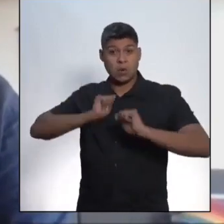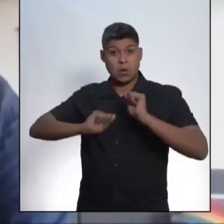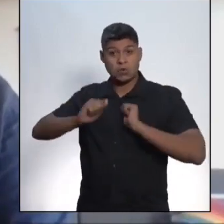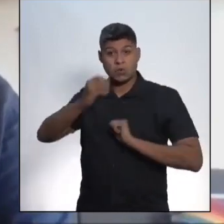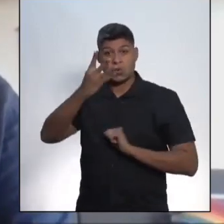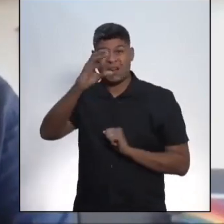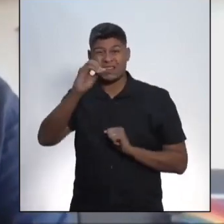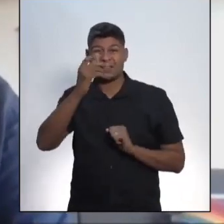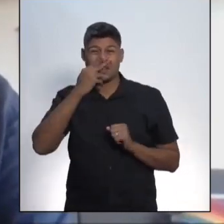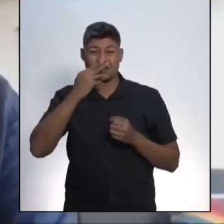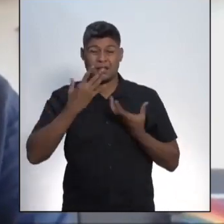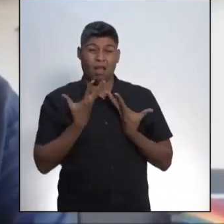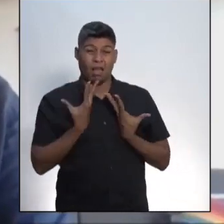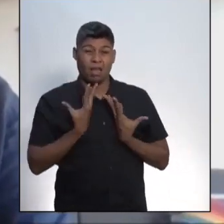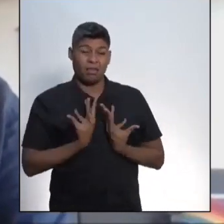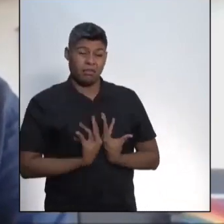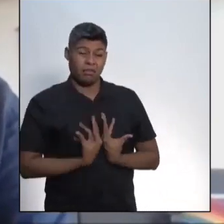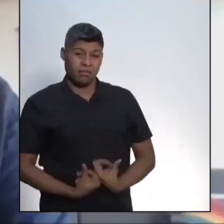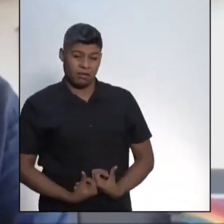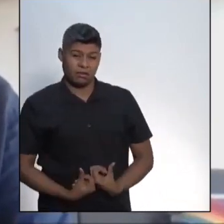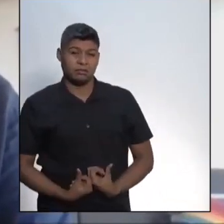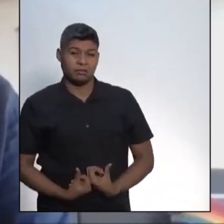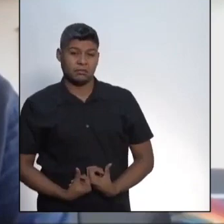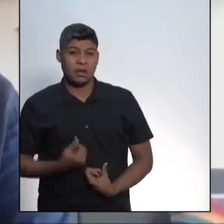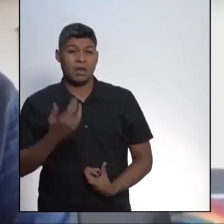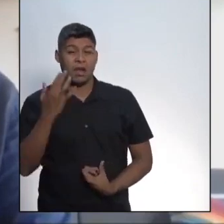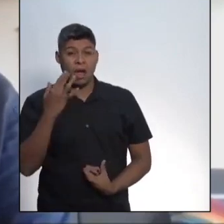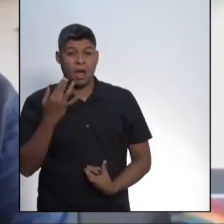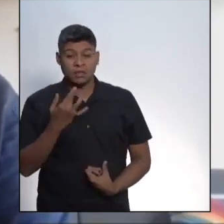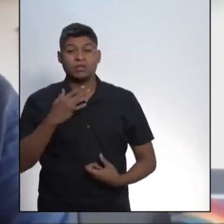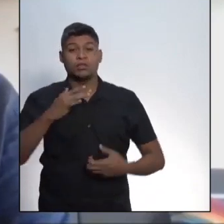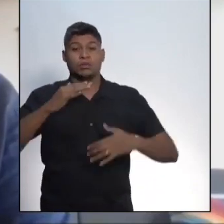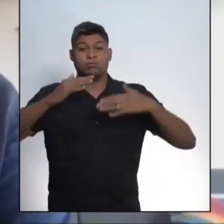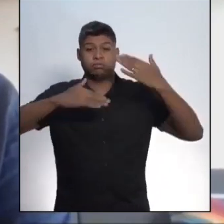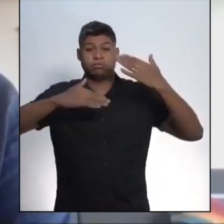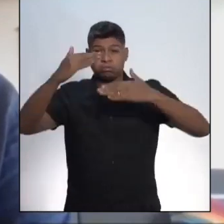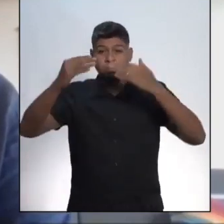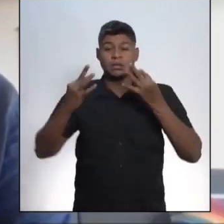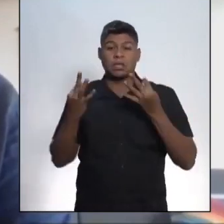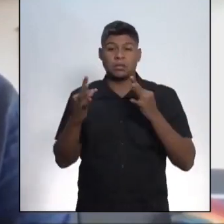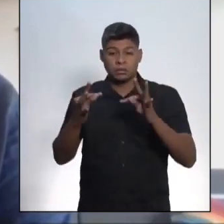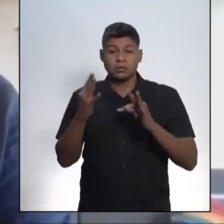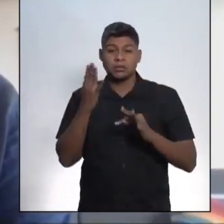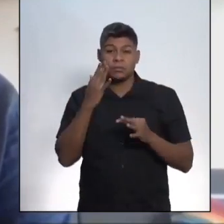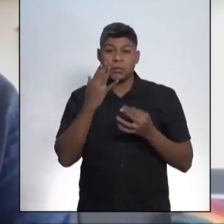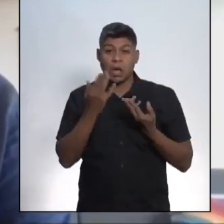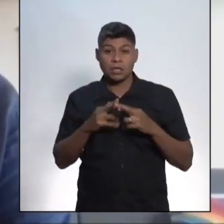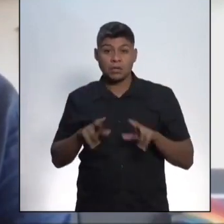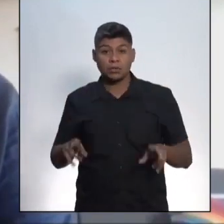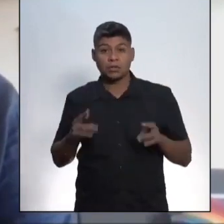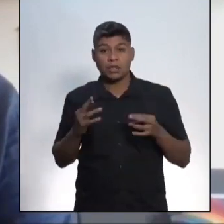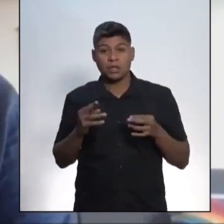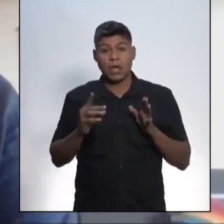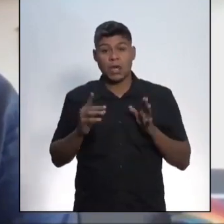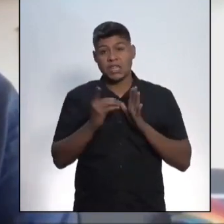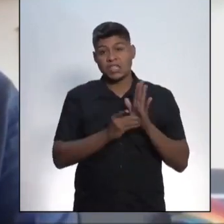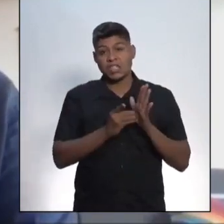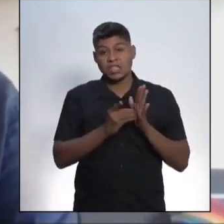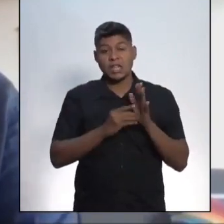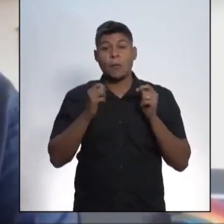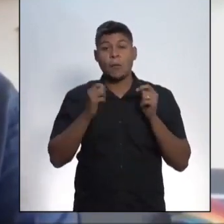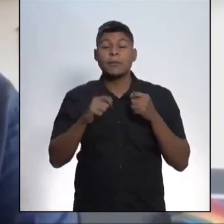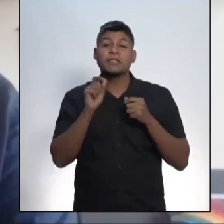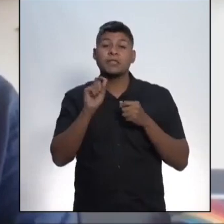sentem cansados. E eu acho que isso vai além da tecnologia, além das soluções digitais. A gente precisa